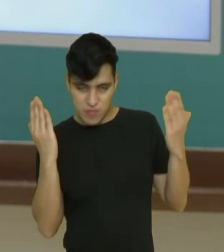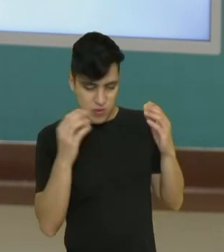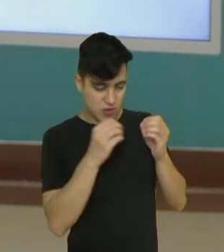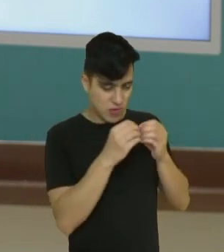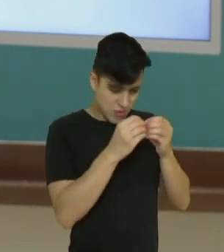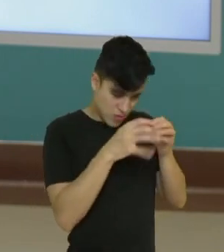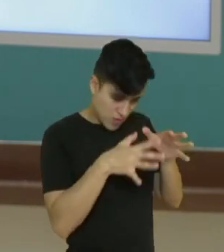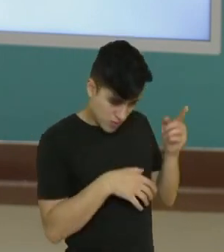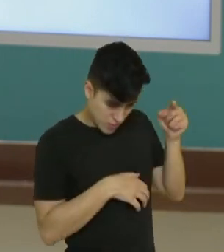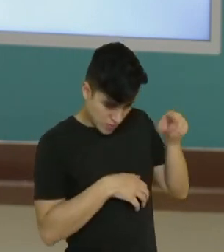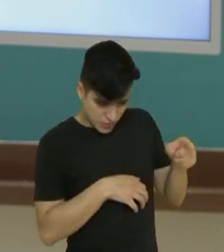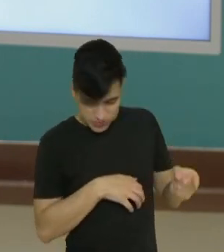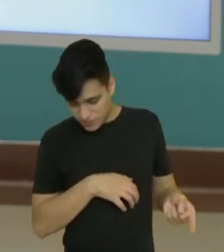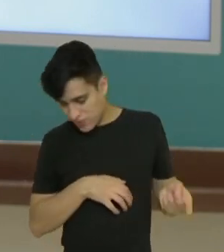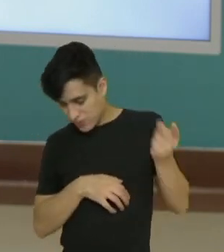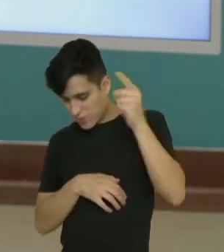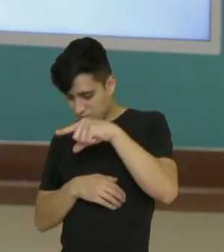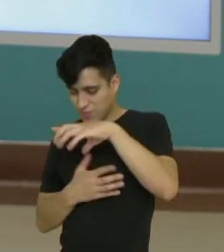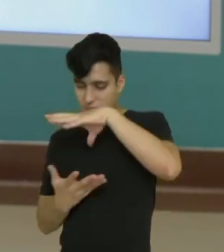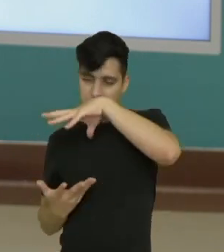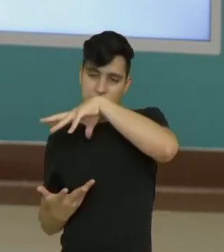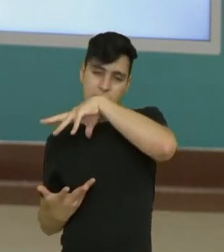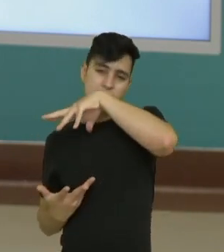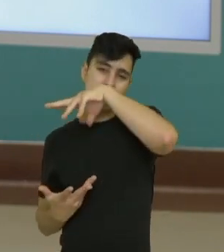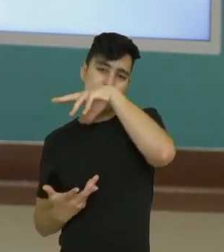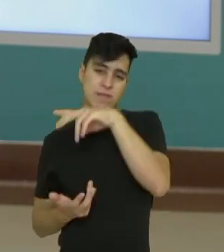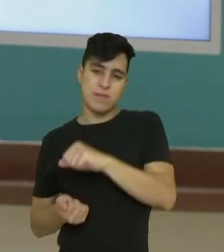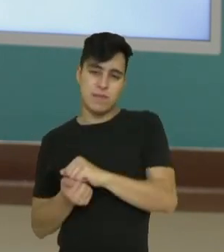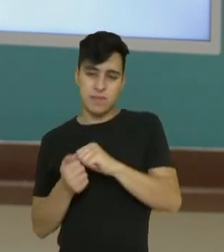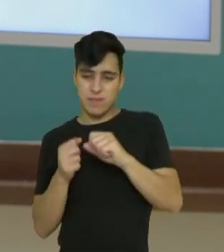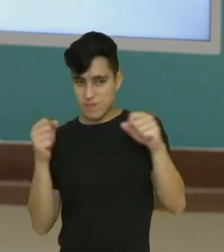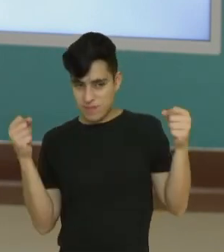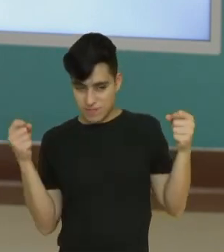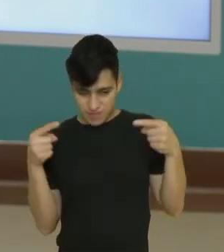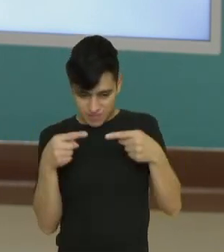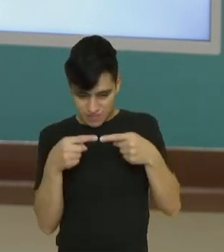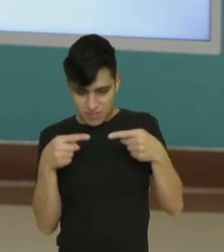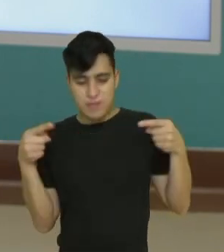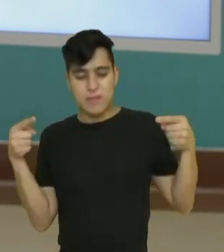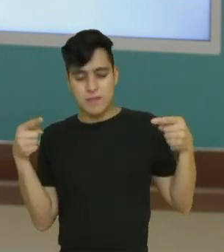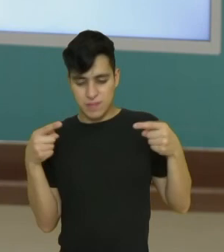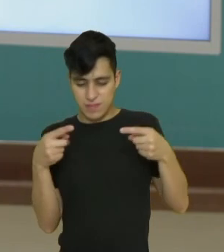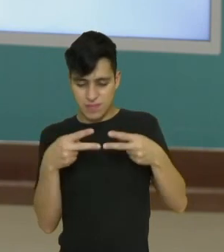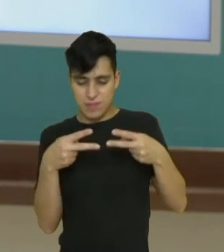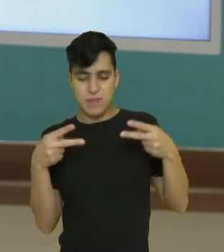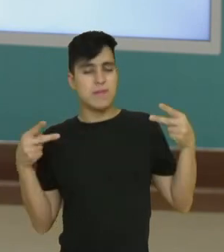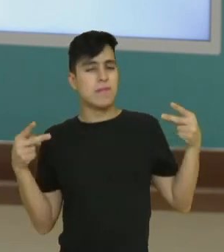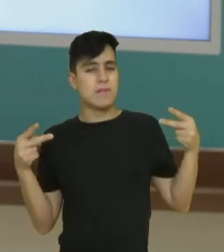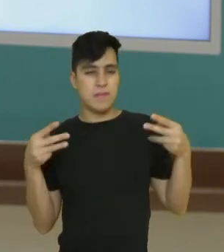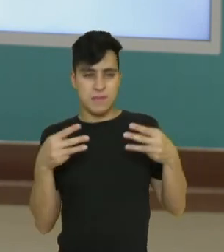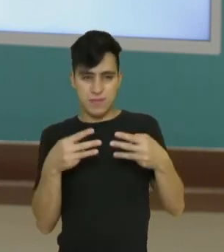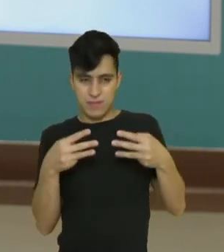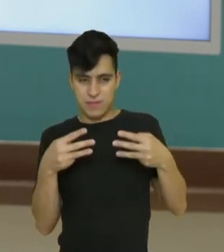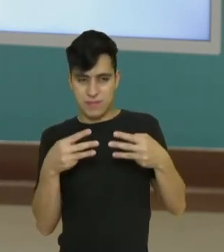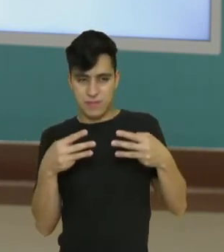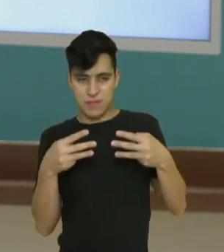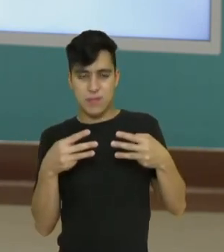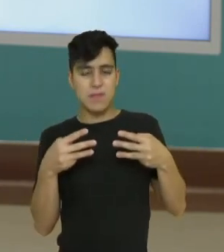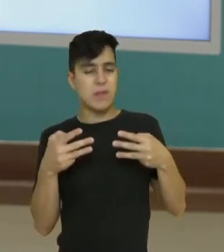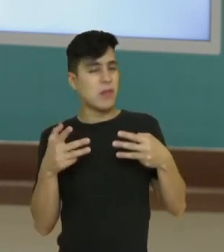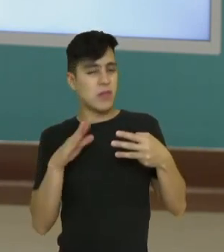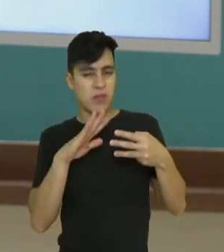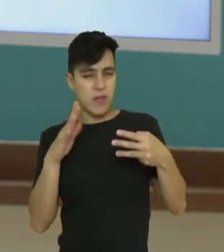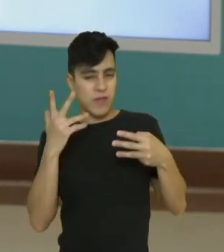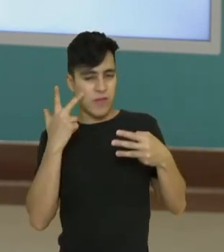A crosta é a casca do ovo, o manto é a gema, a clara, desculpe, e o